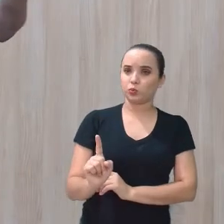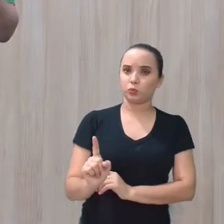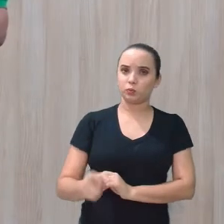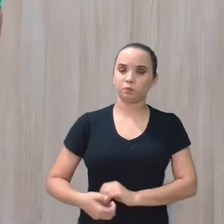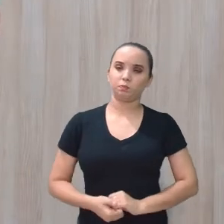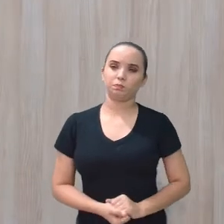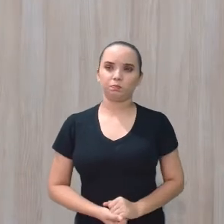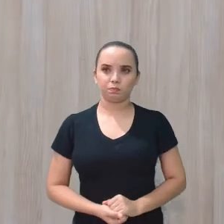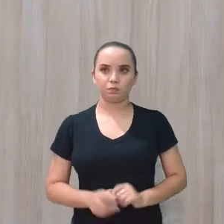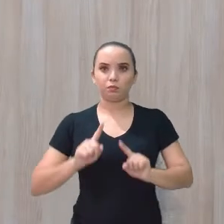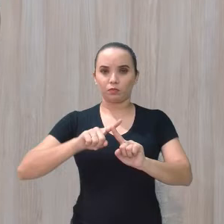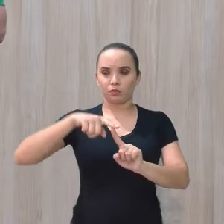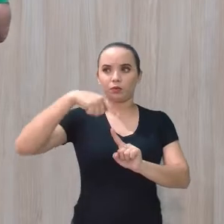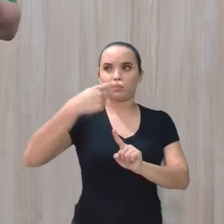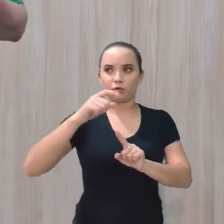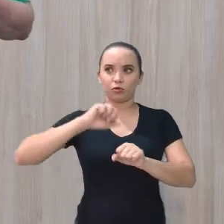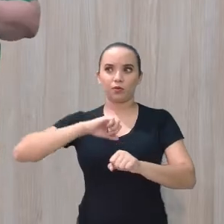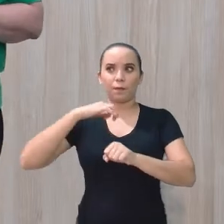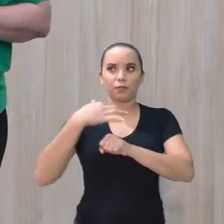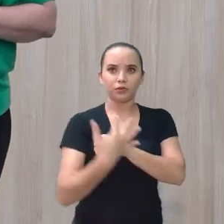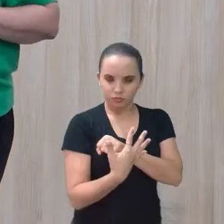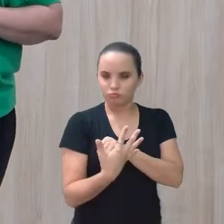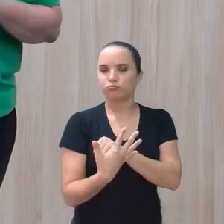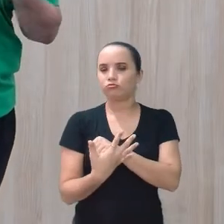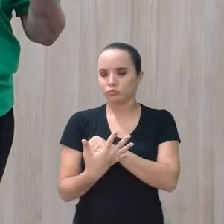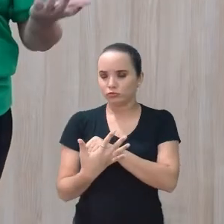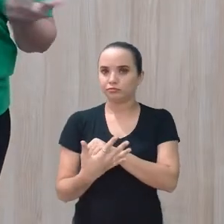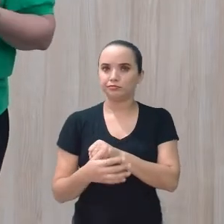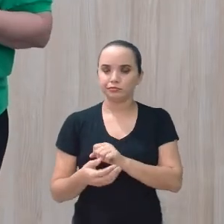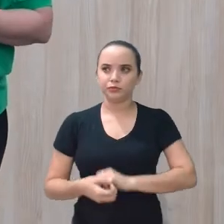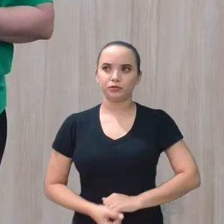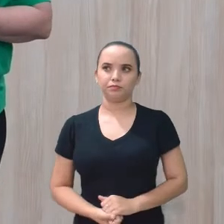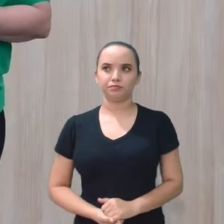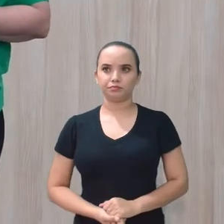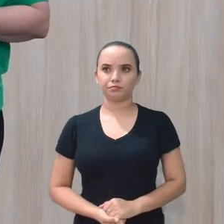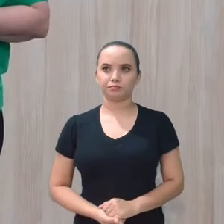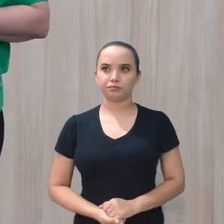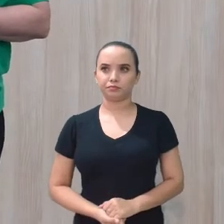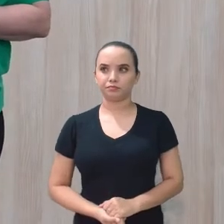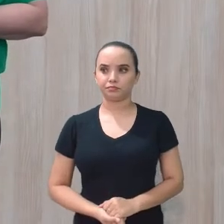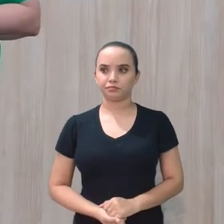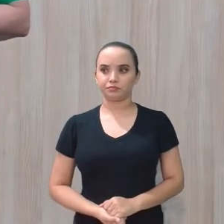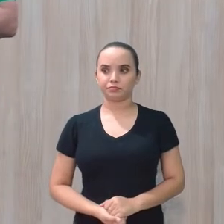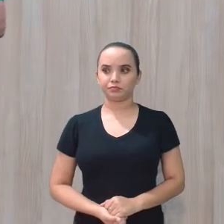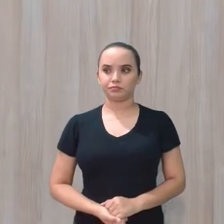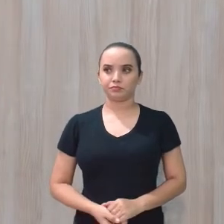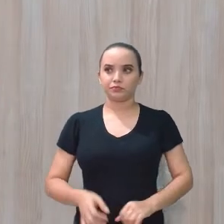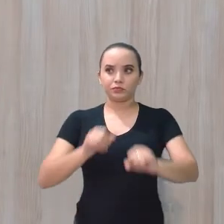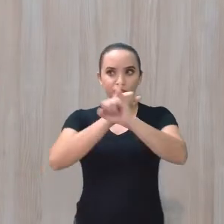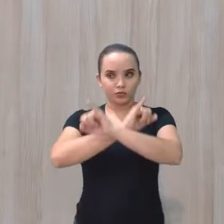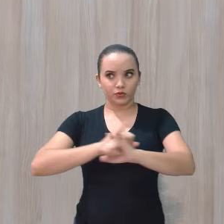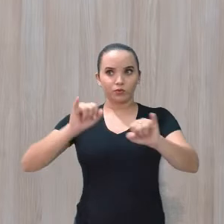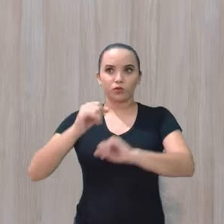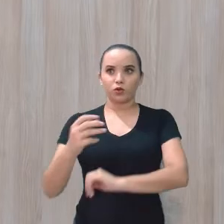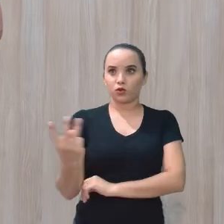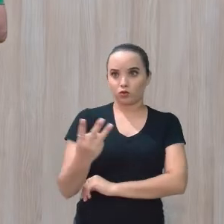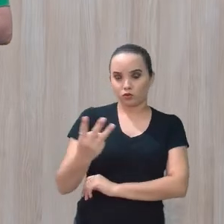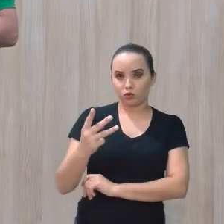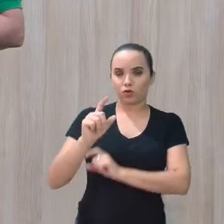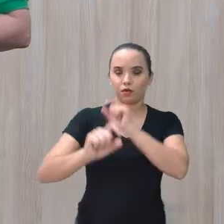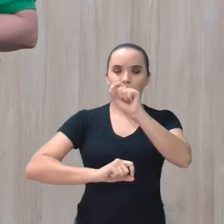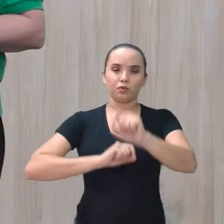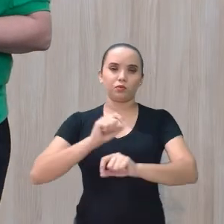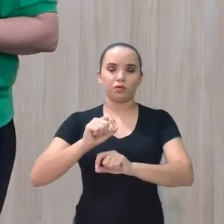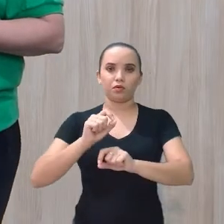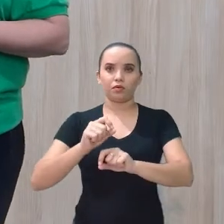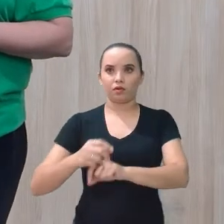continuar depois, né, da pandemia, após a pandemia. Na manchete 3, não é?